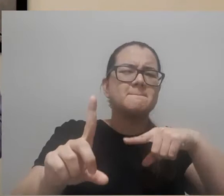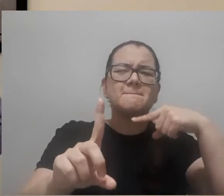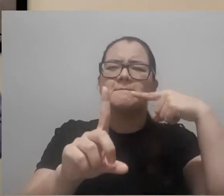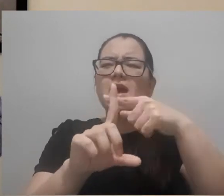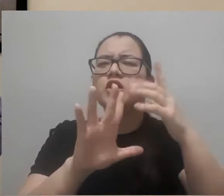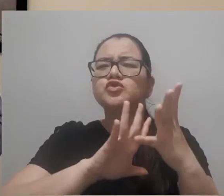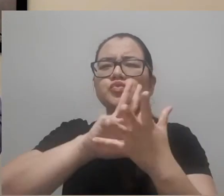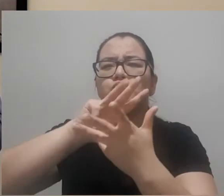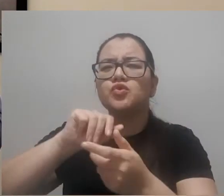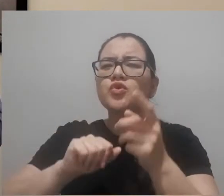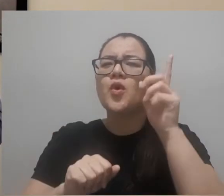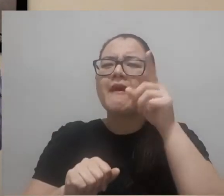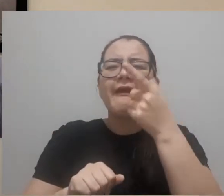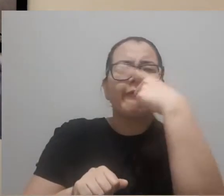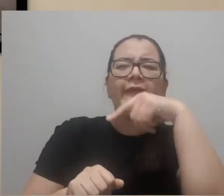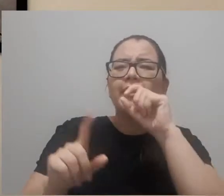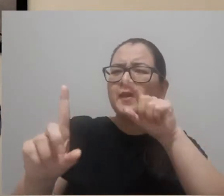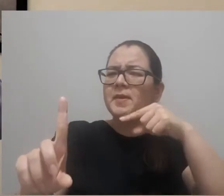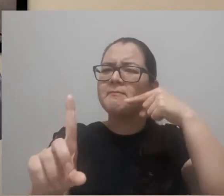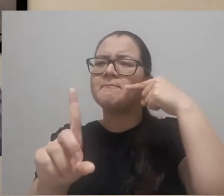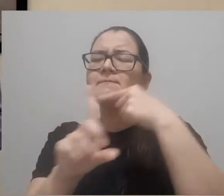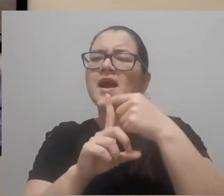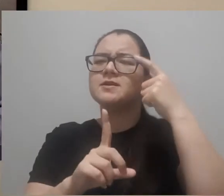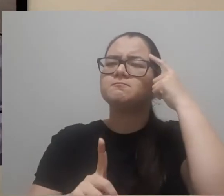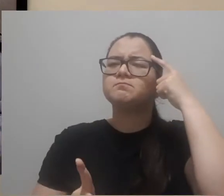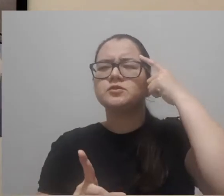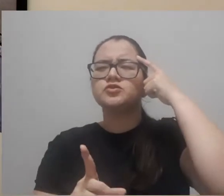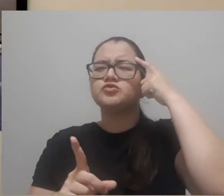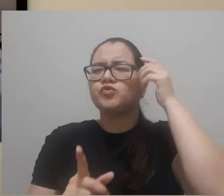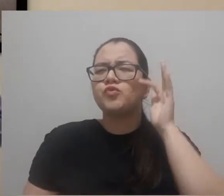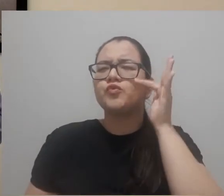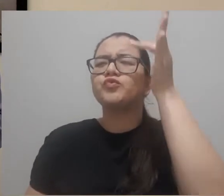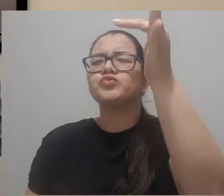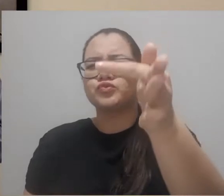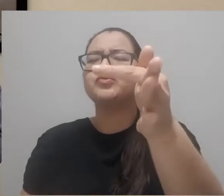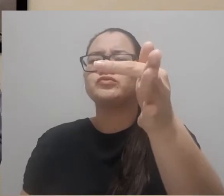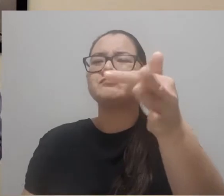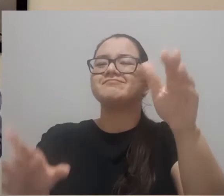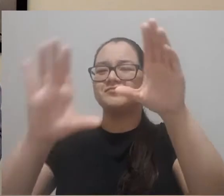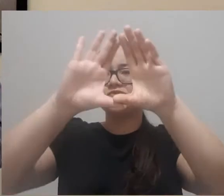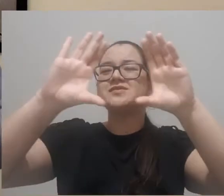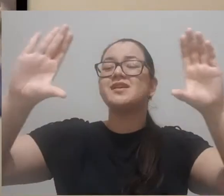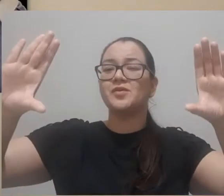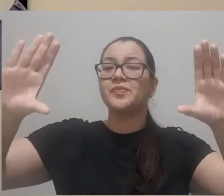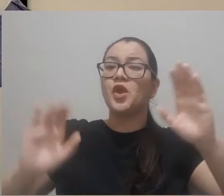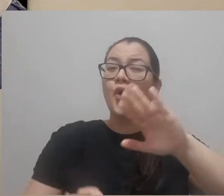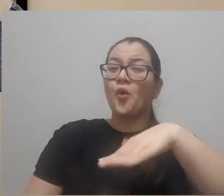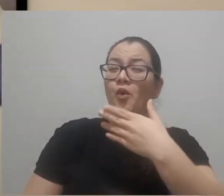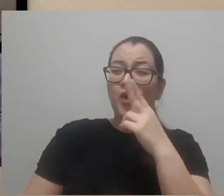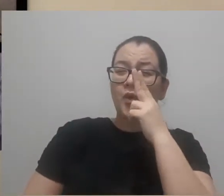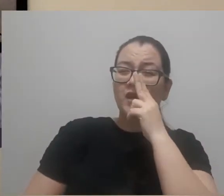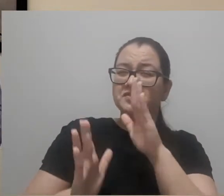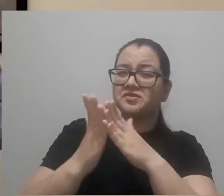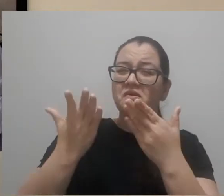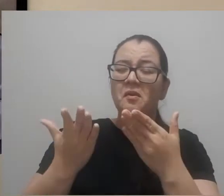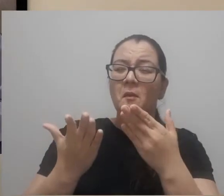futuro. E foi desde que os cristãos deixaram de pensar no outro mundo que se tornaram